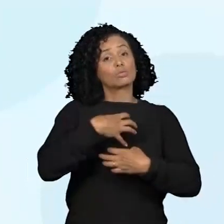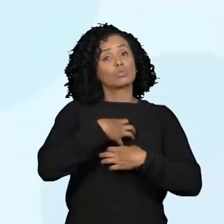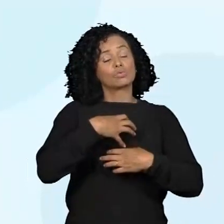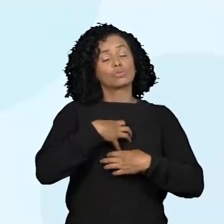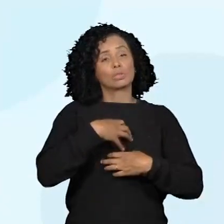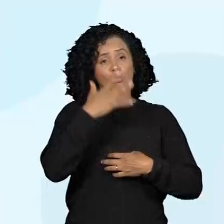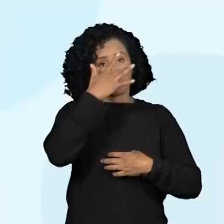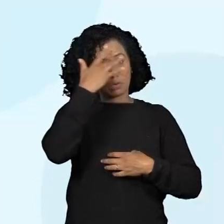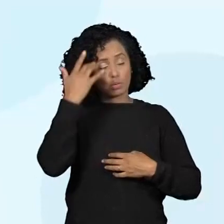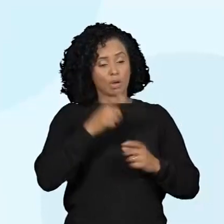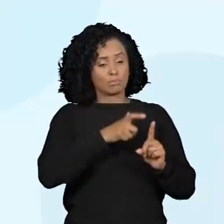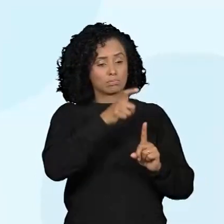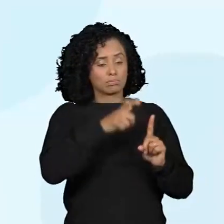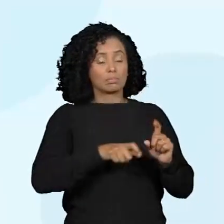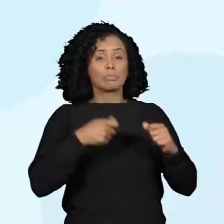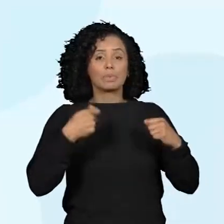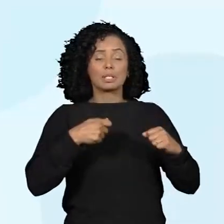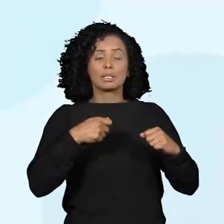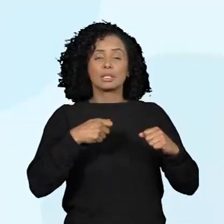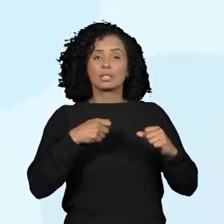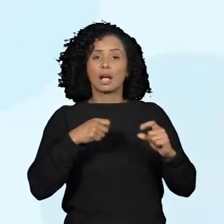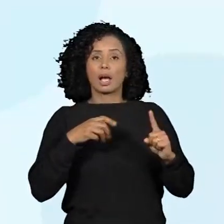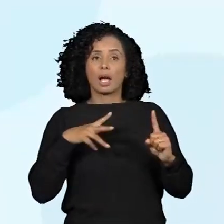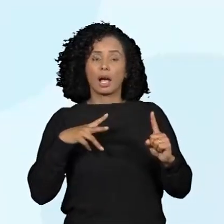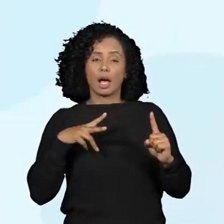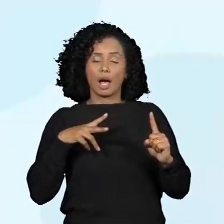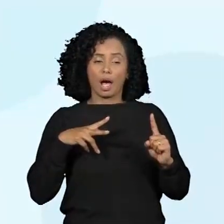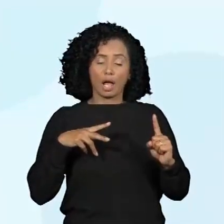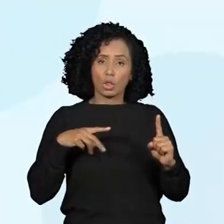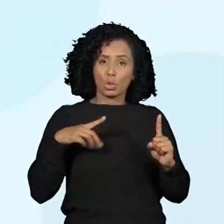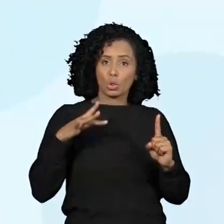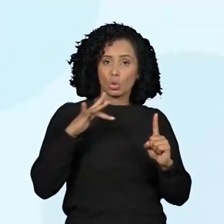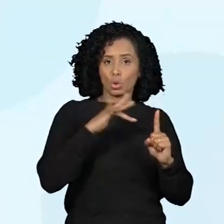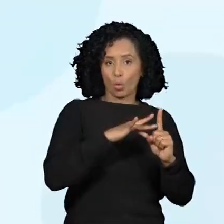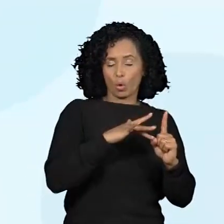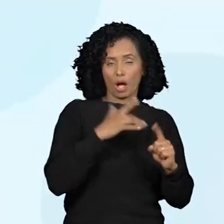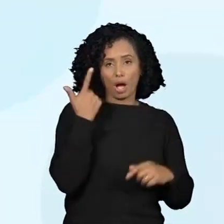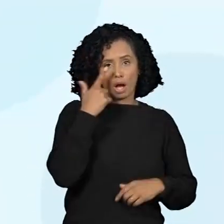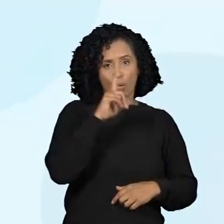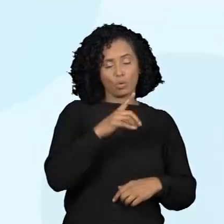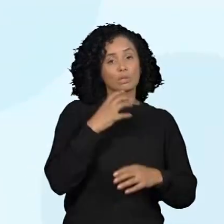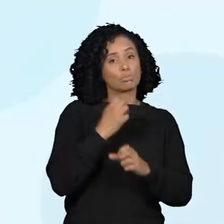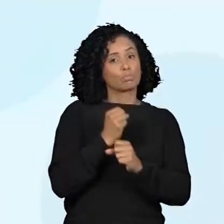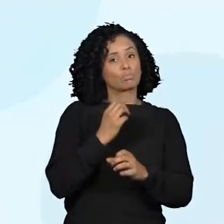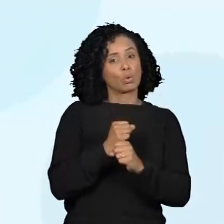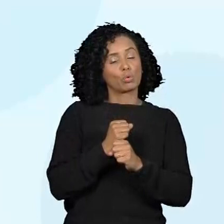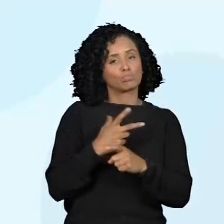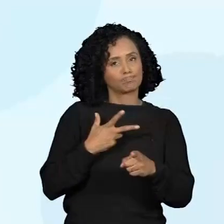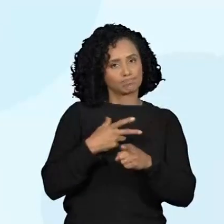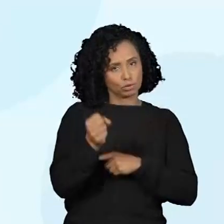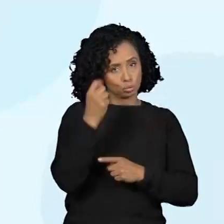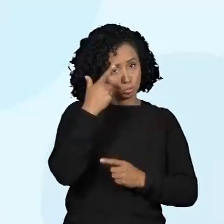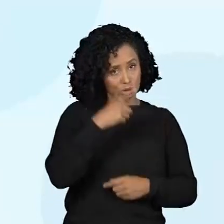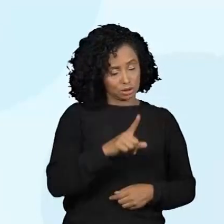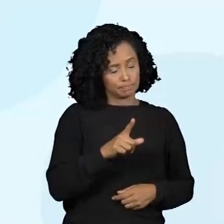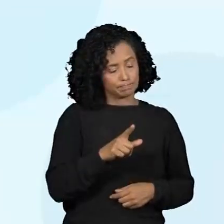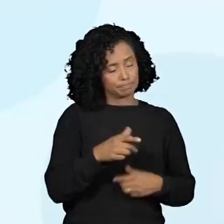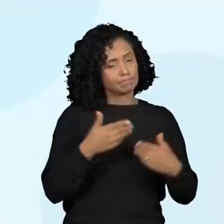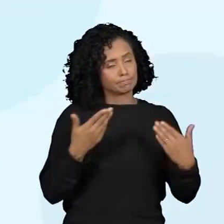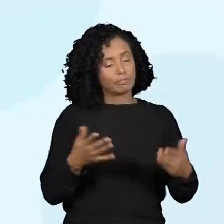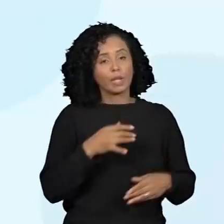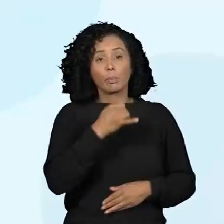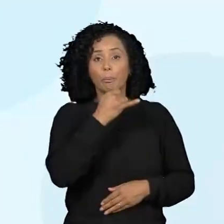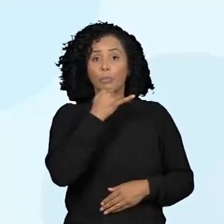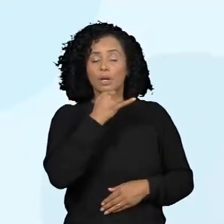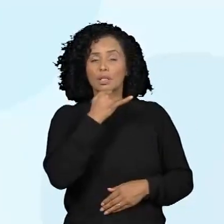lutadores precisam tocar o adversário para conseguir pontos e vencer o combate. Exemplos de